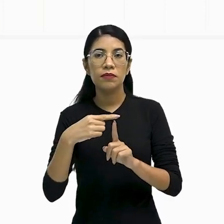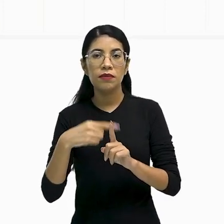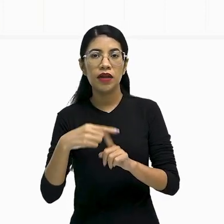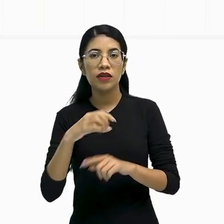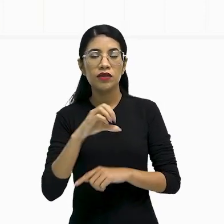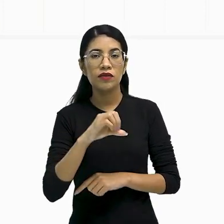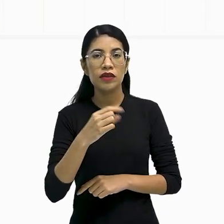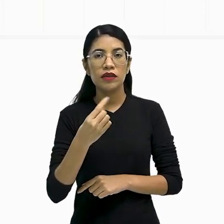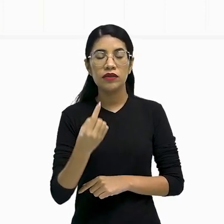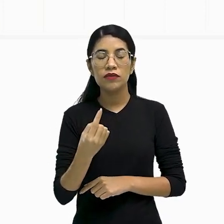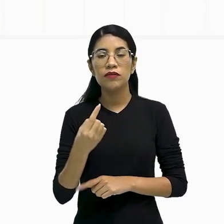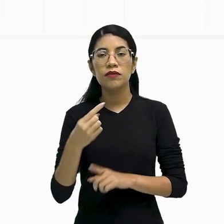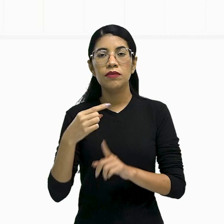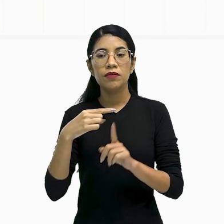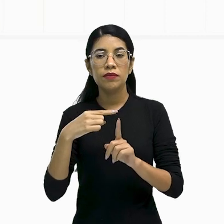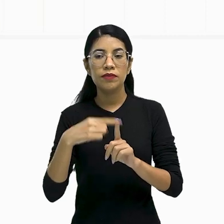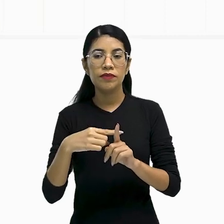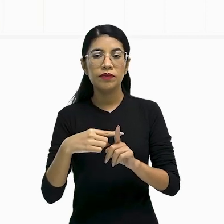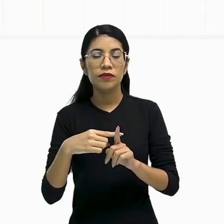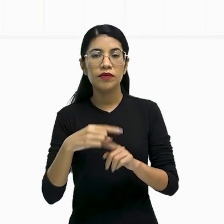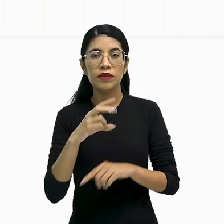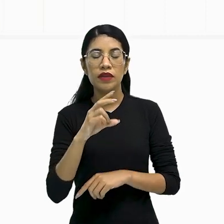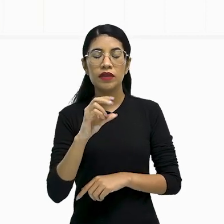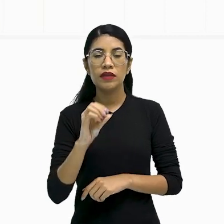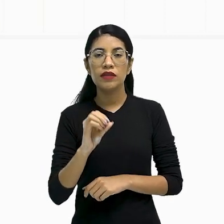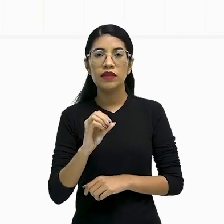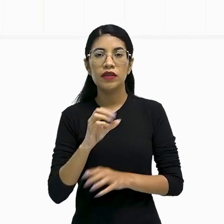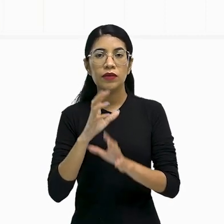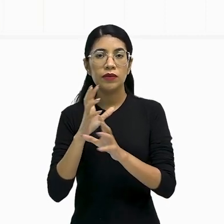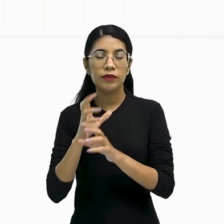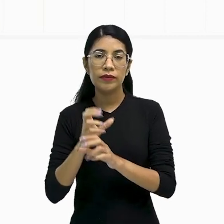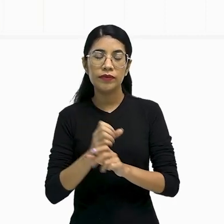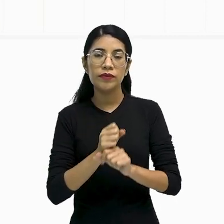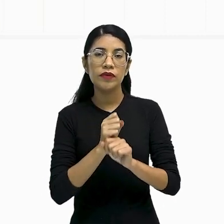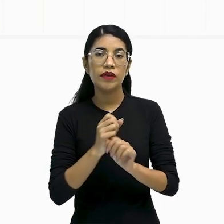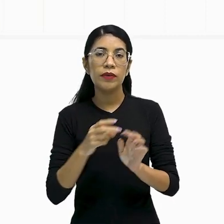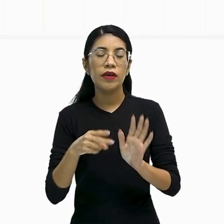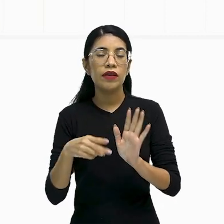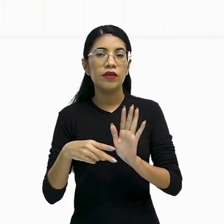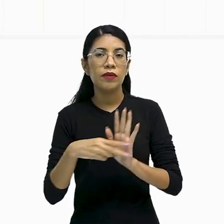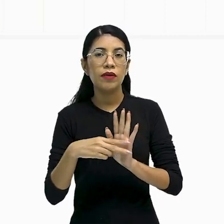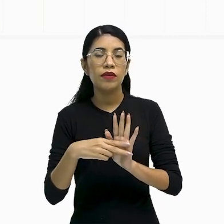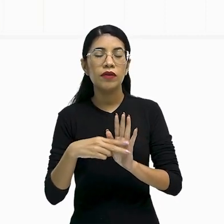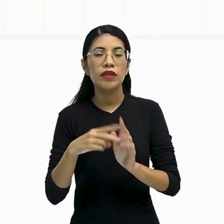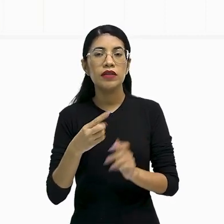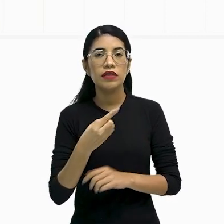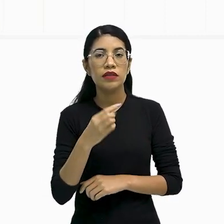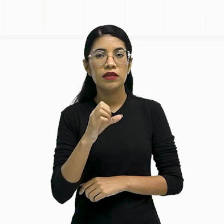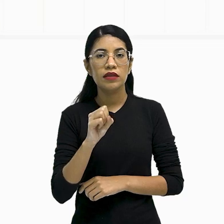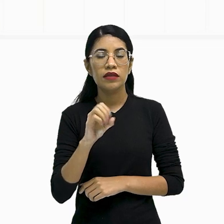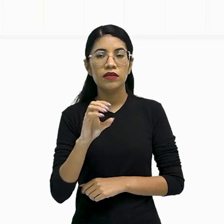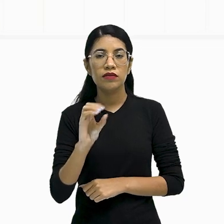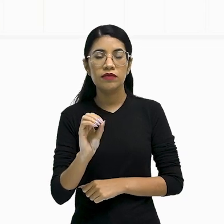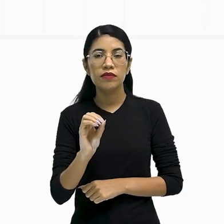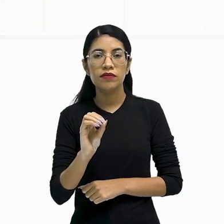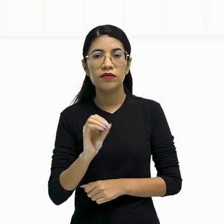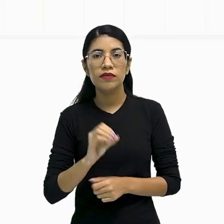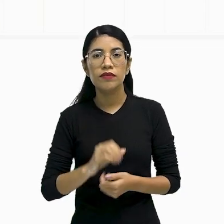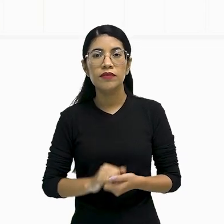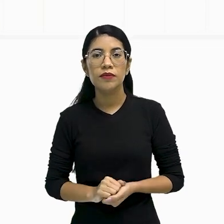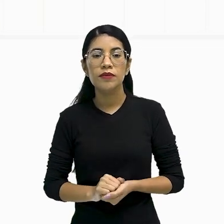mais 91 mais os 50, o resultado vai dar justamente os